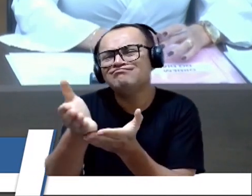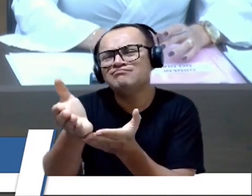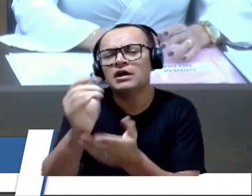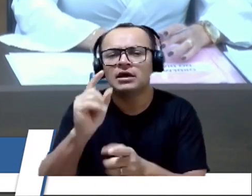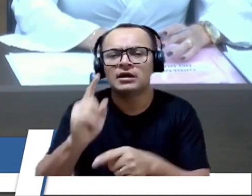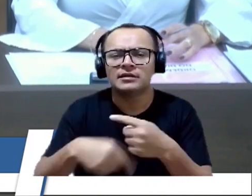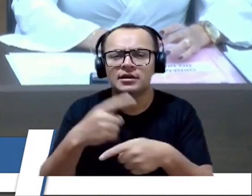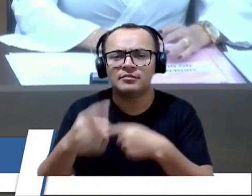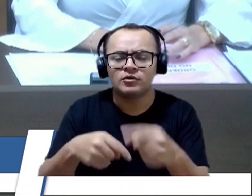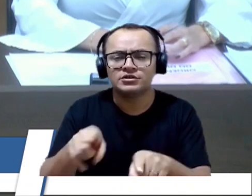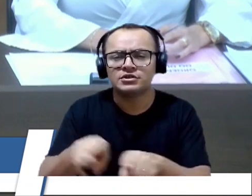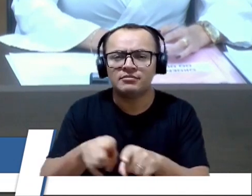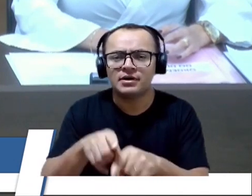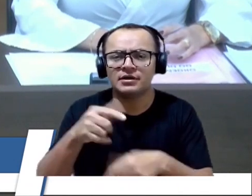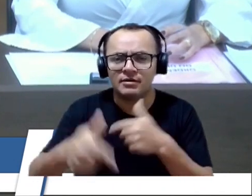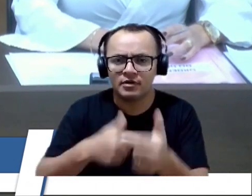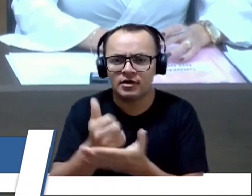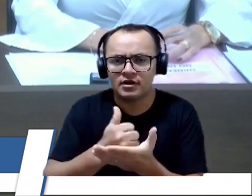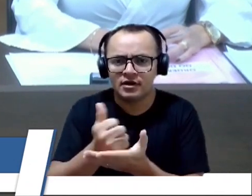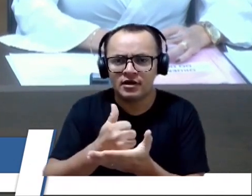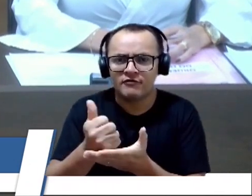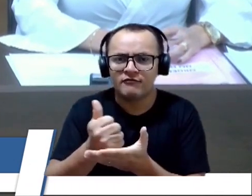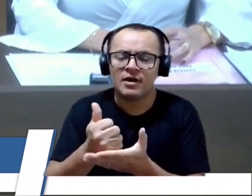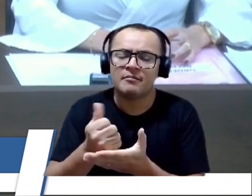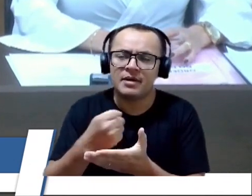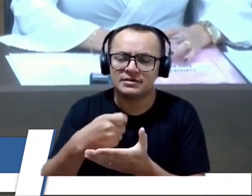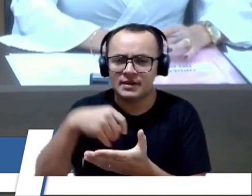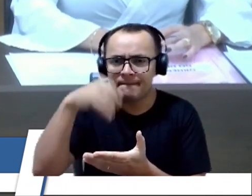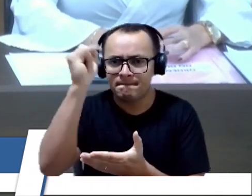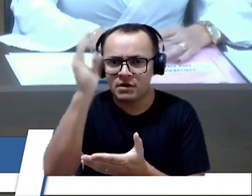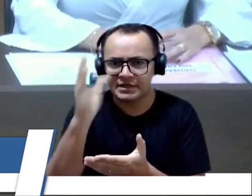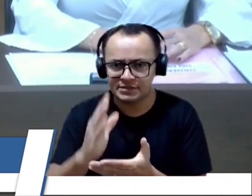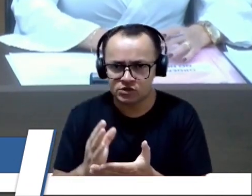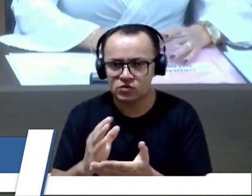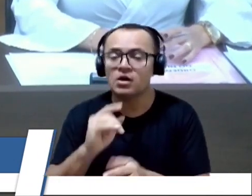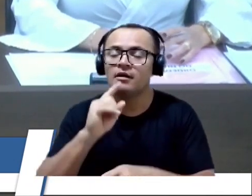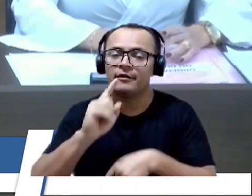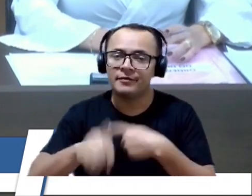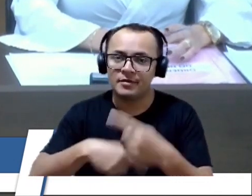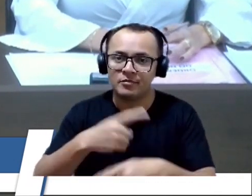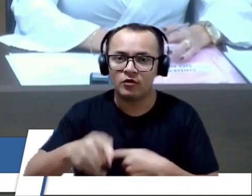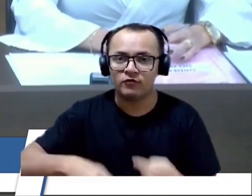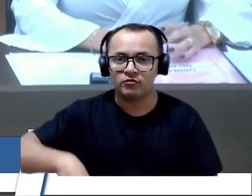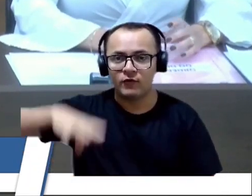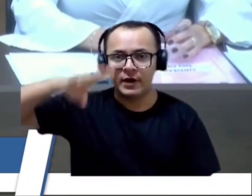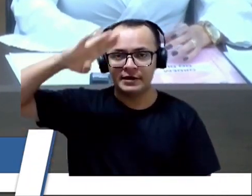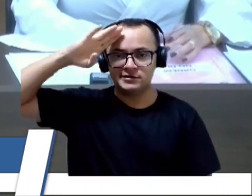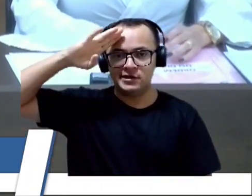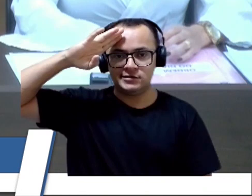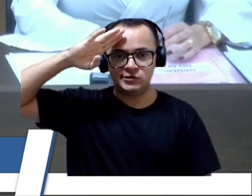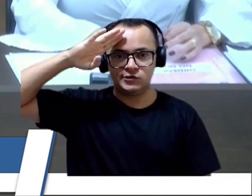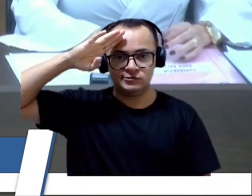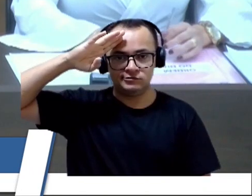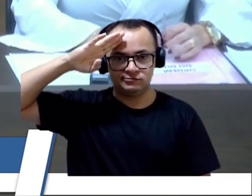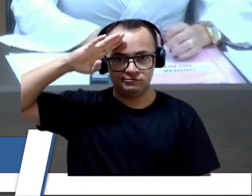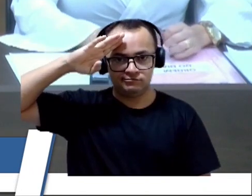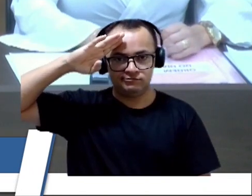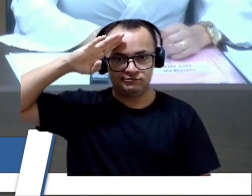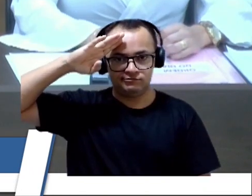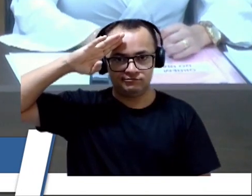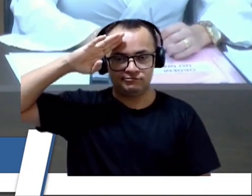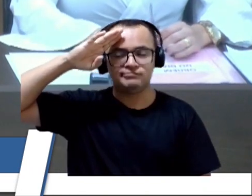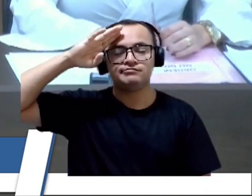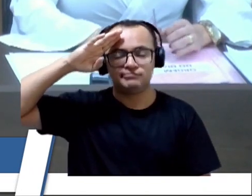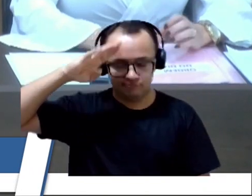Brasil, onde ficou até o seu alistamento militar em 1977, sendo designado transferência para